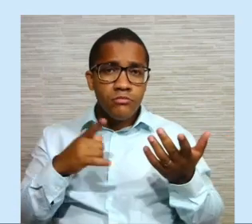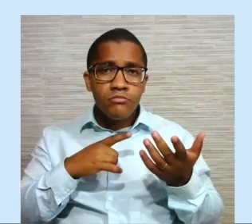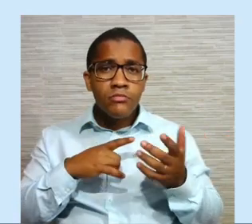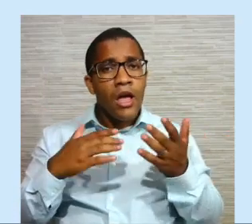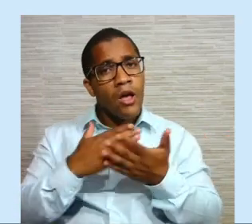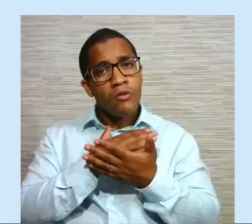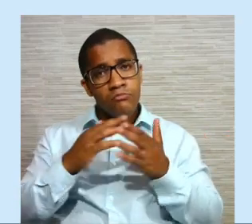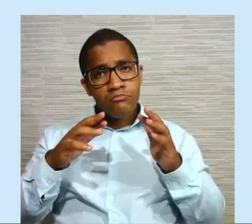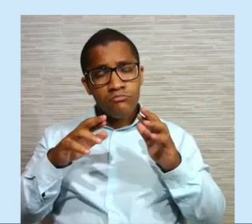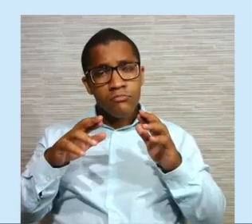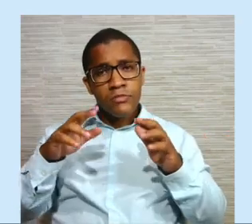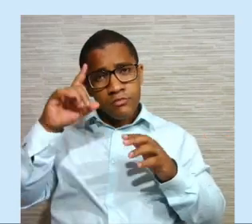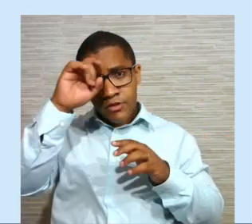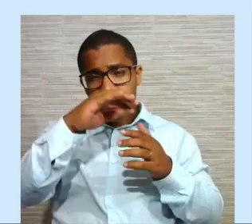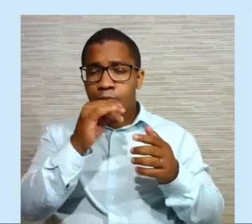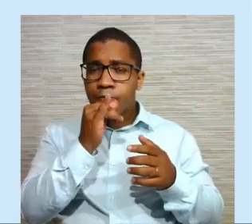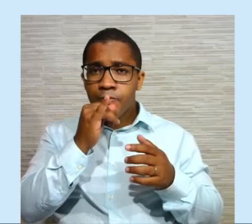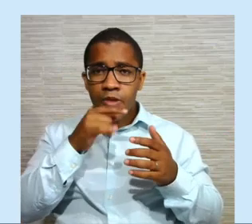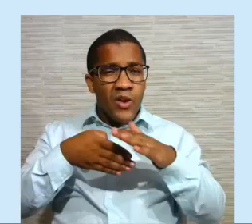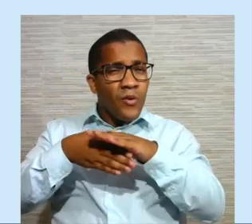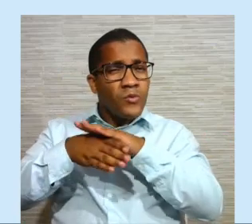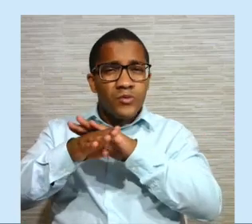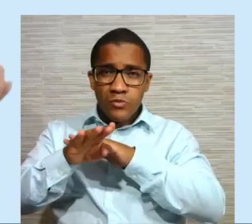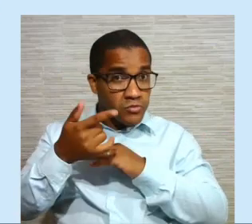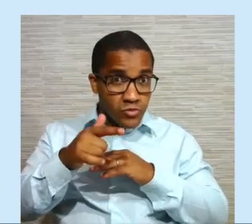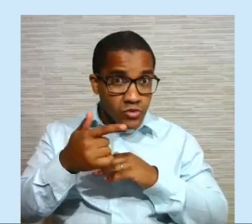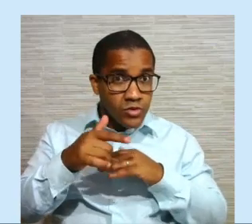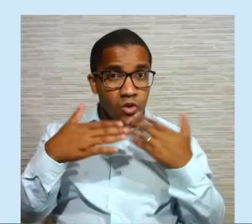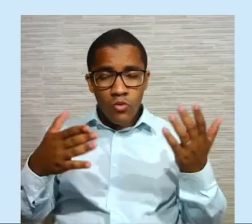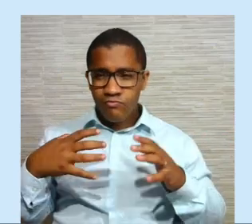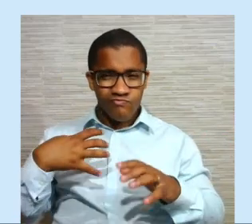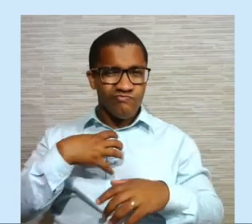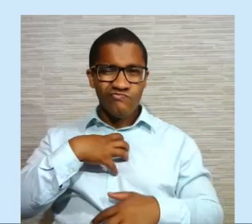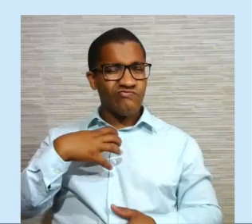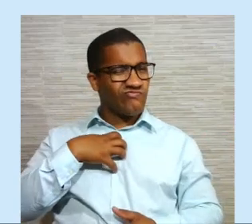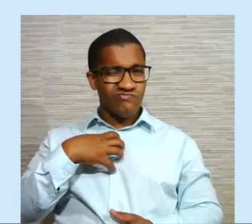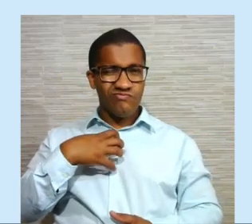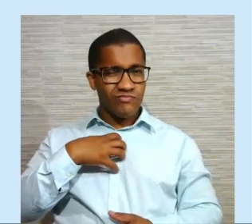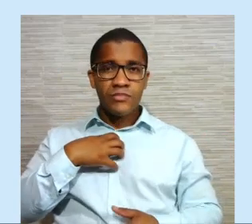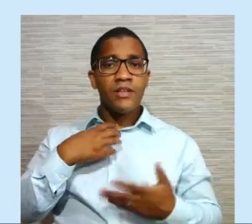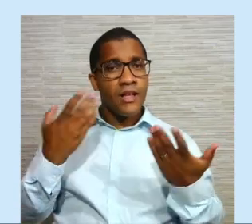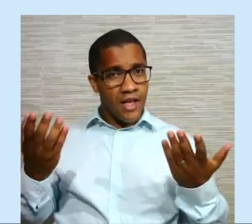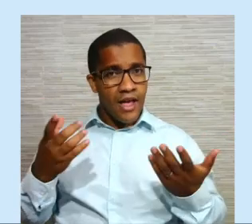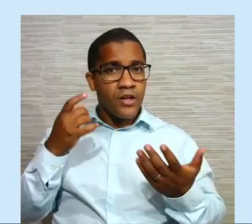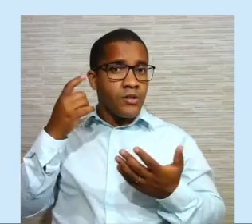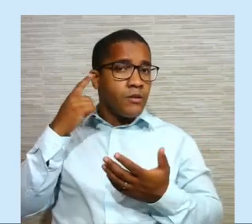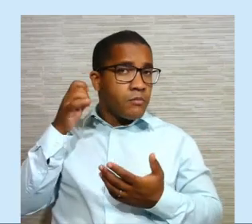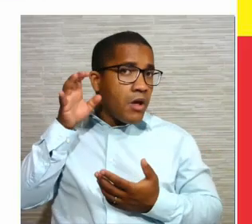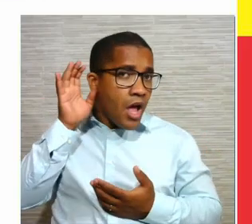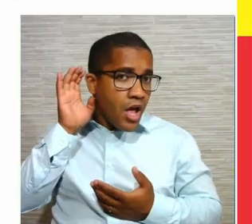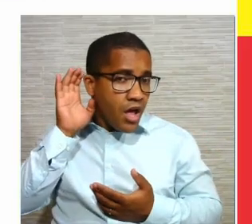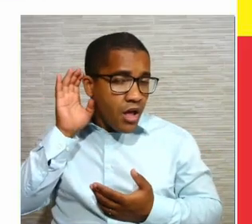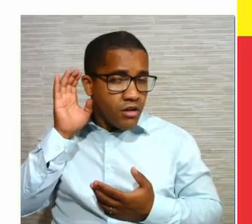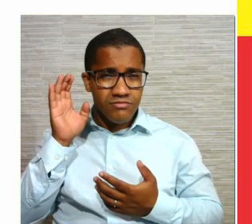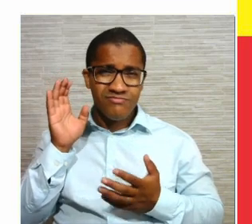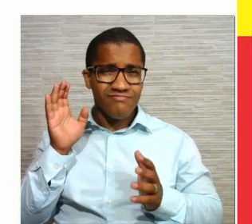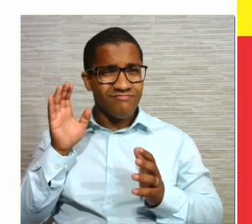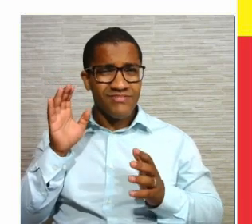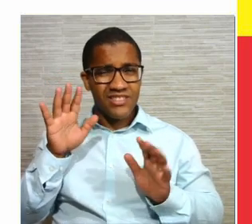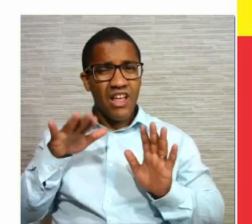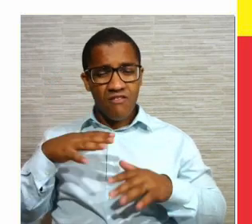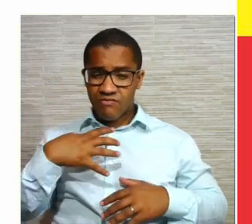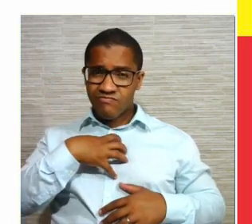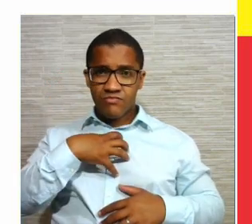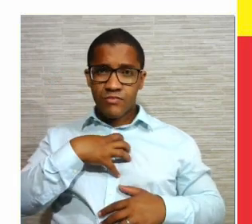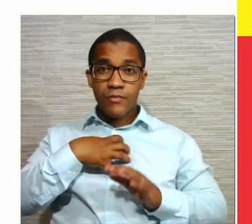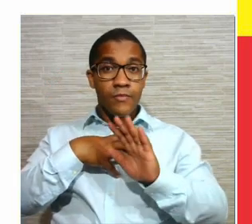pode existir essa dificuldade, né, quando você não está habituado ou você não se identifica ou não gosta de determinado som. Pode-se dizer